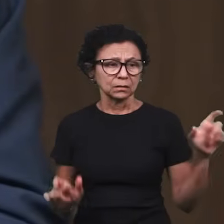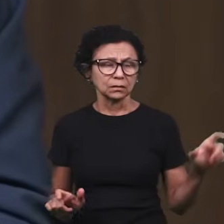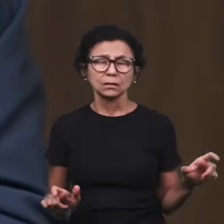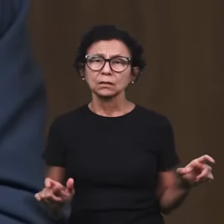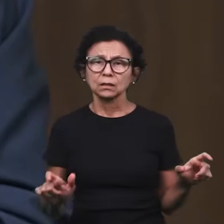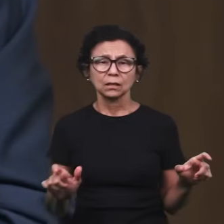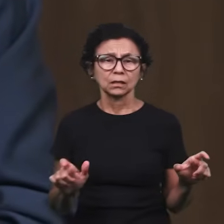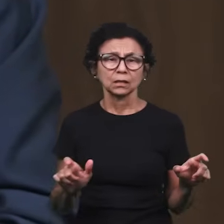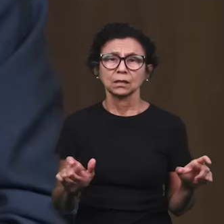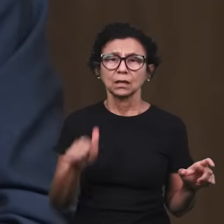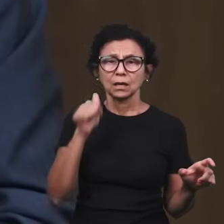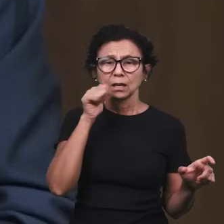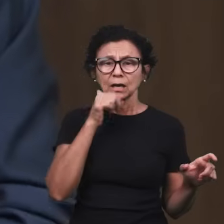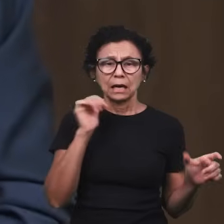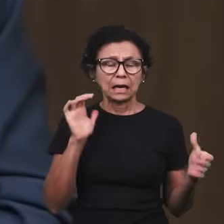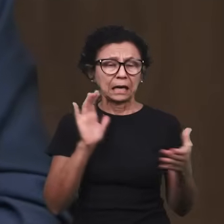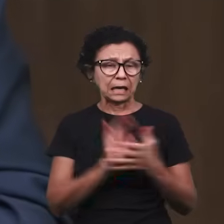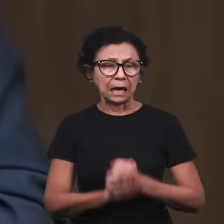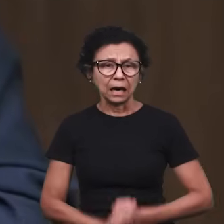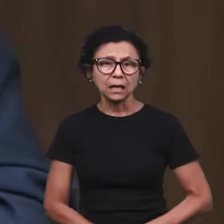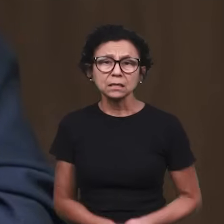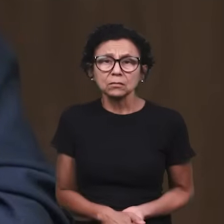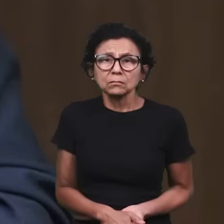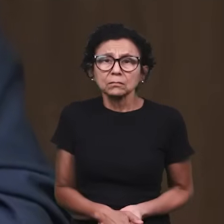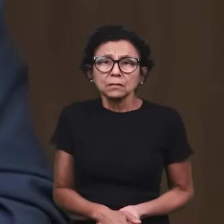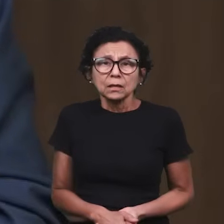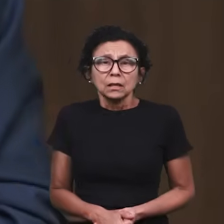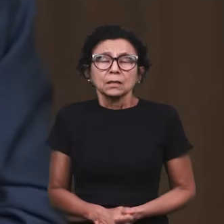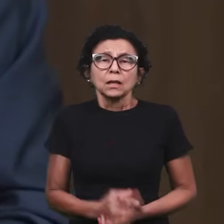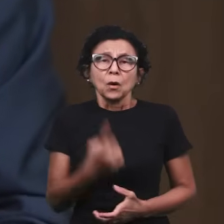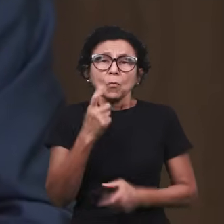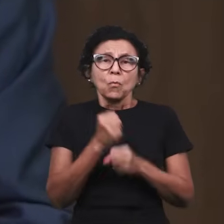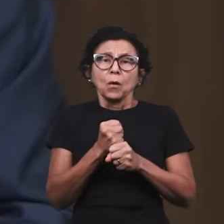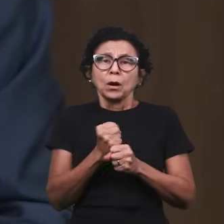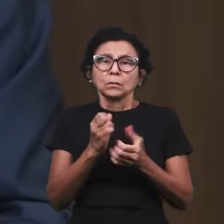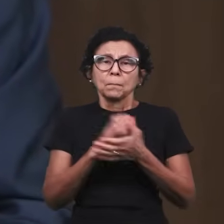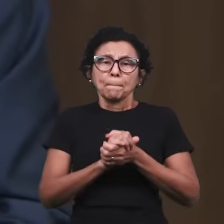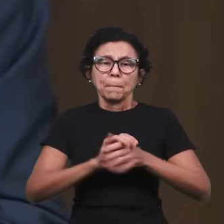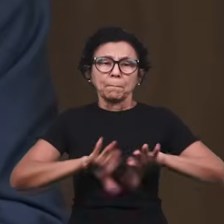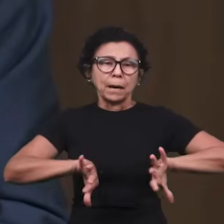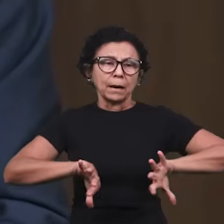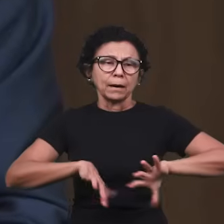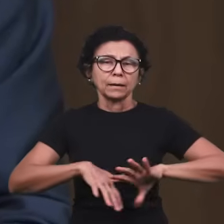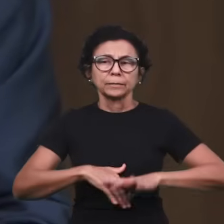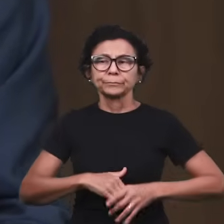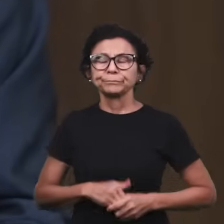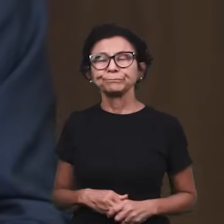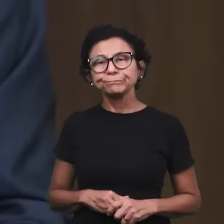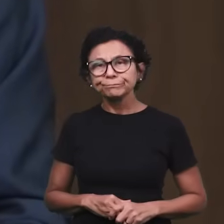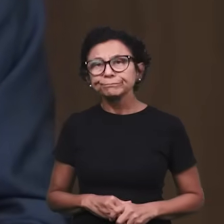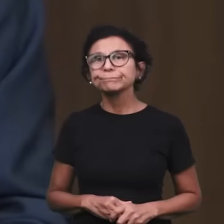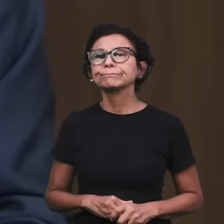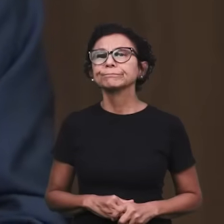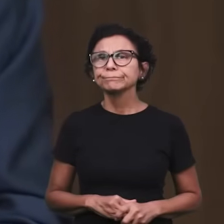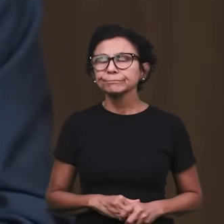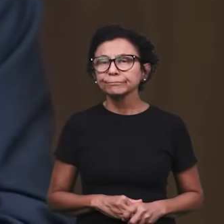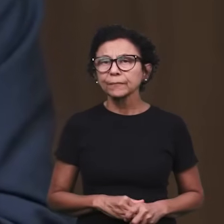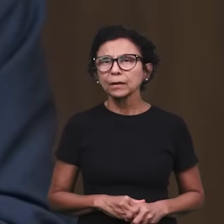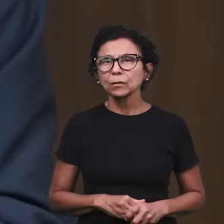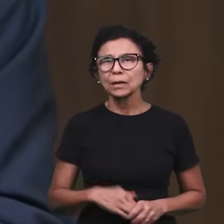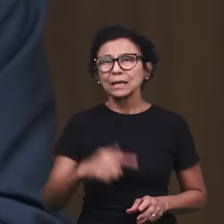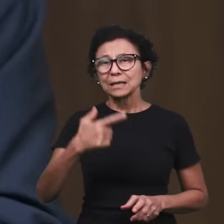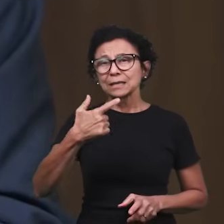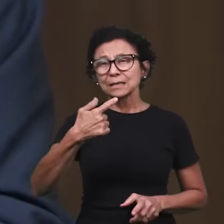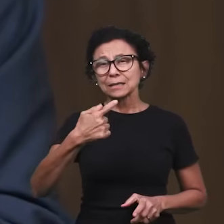que está há 60 anos juntos, quantas coisas eles passaram, quantas vezes um falhou com o outro,